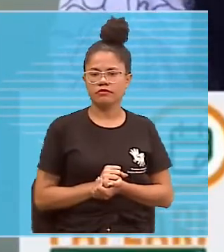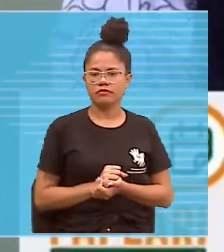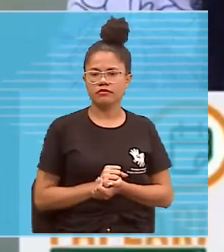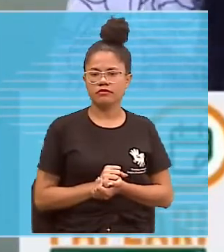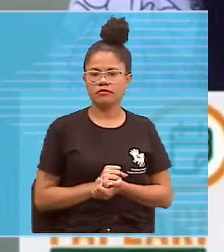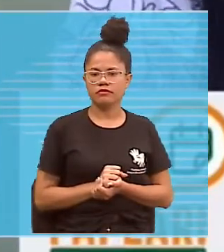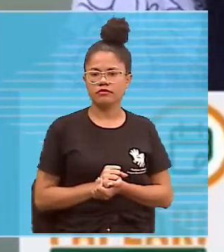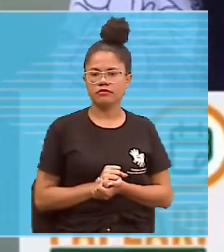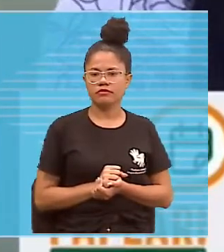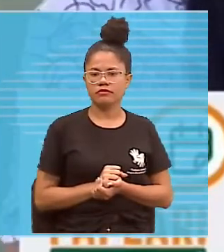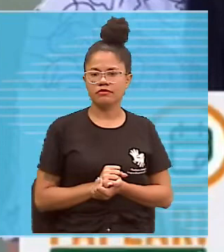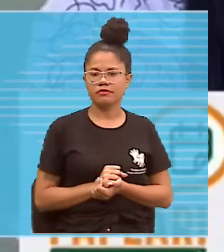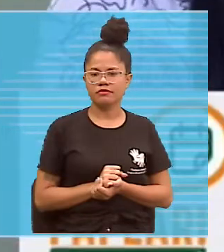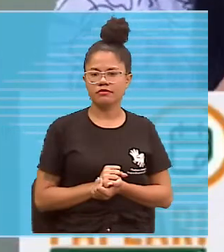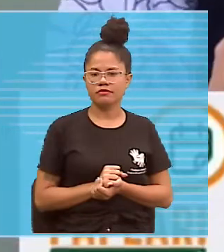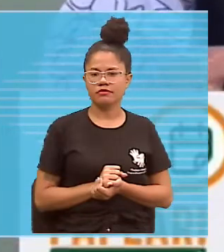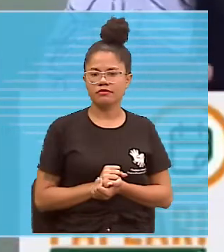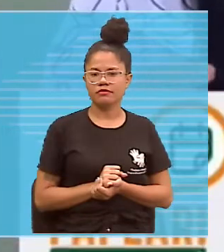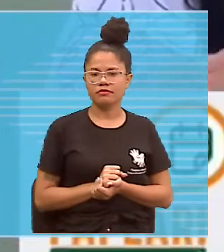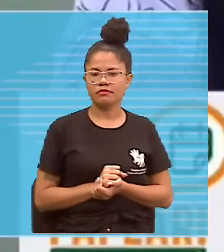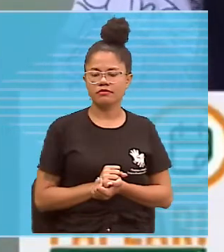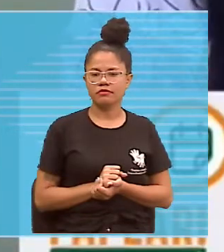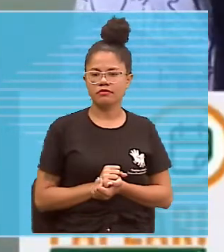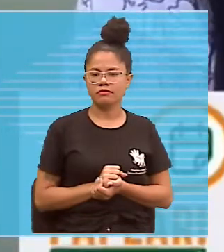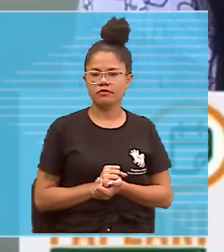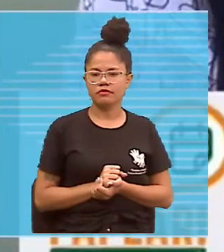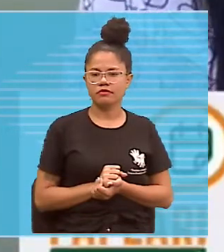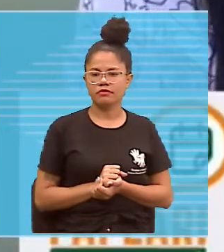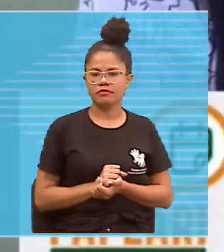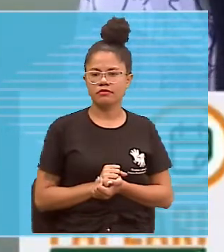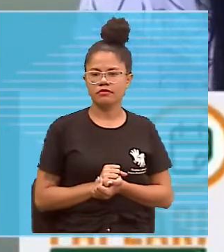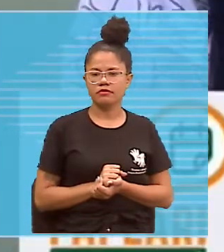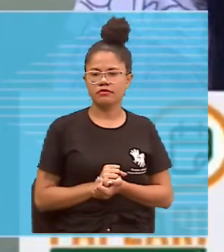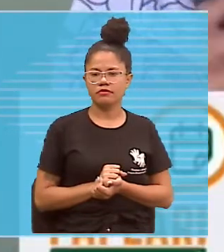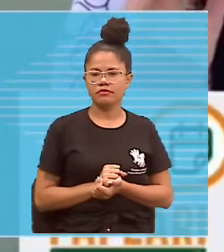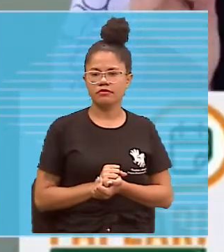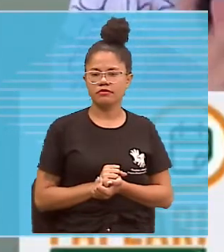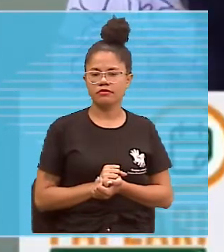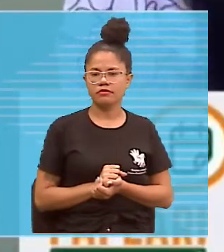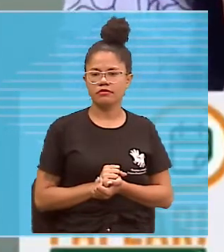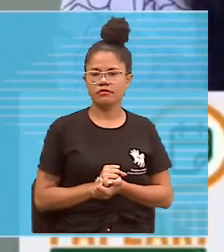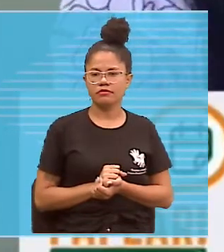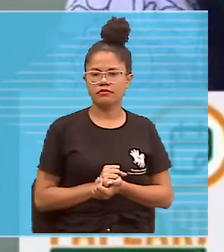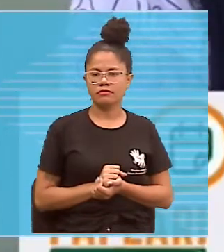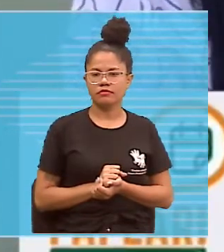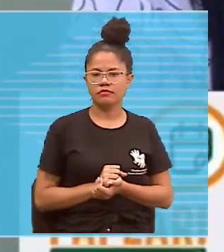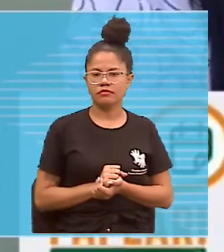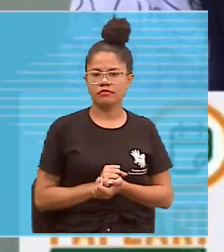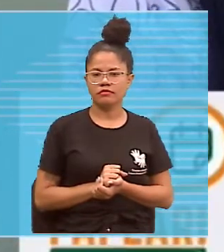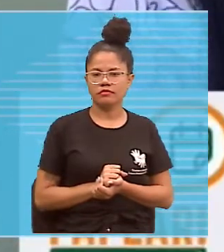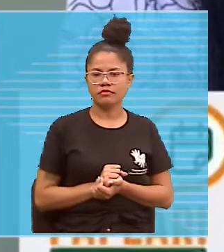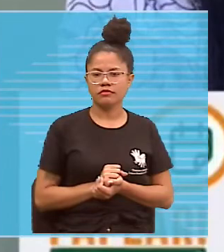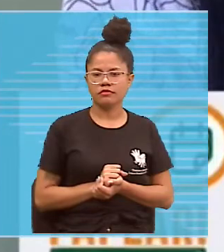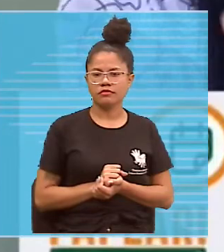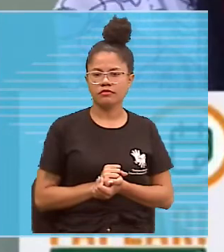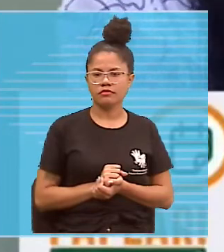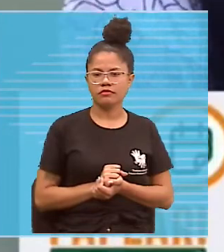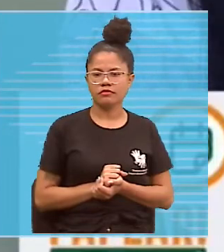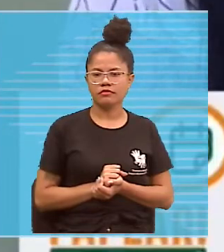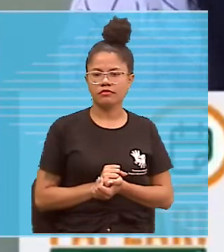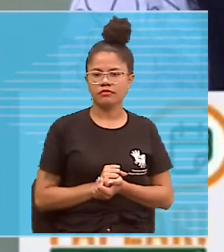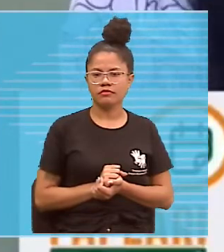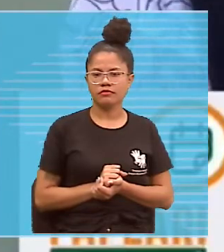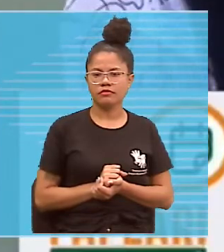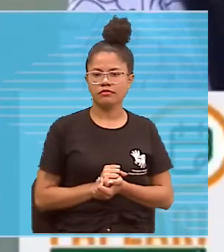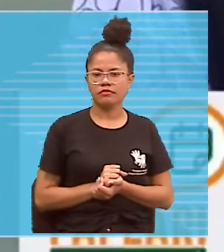Passos, que vai já apresentar as disciplinas que ela leciona, mas nós vamos ter um bate-papo interessantíssimo sobre um